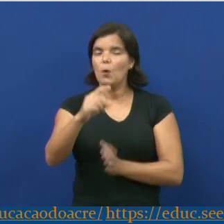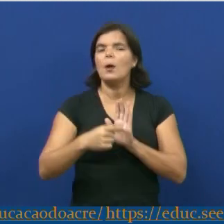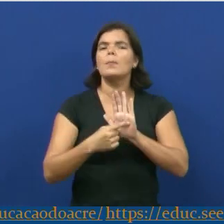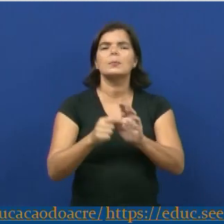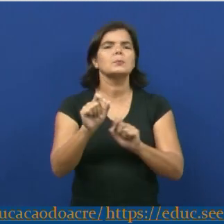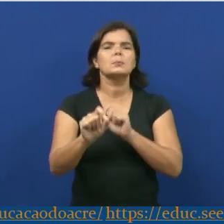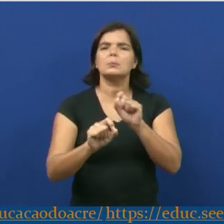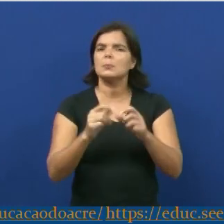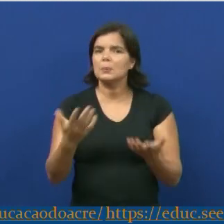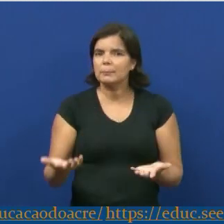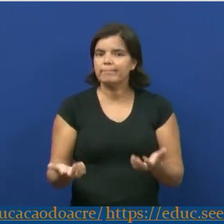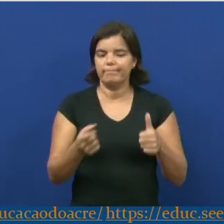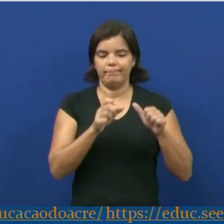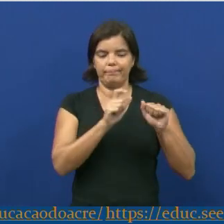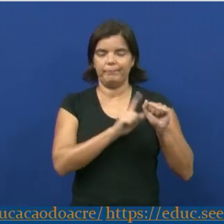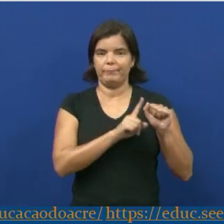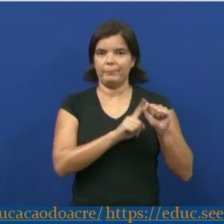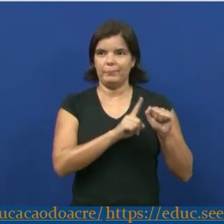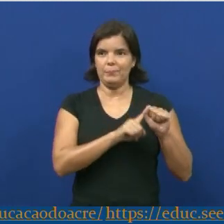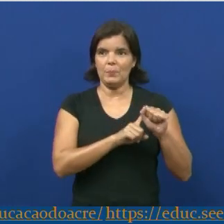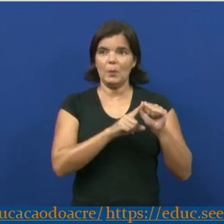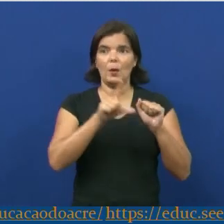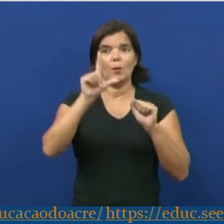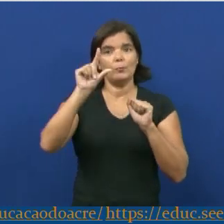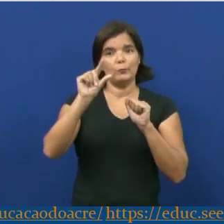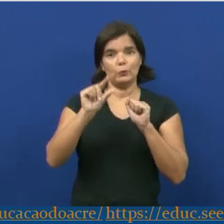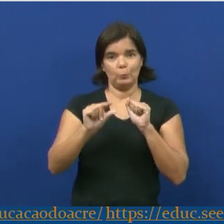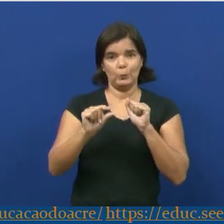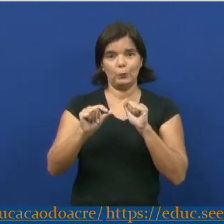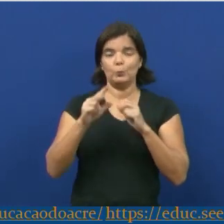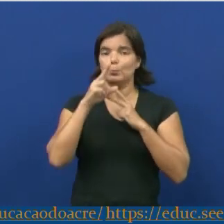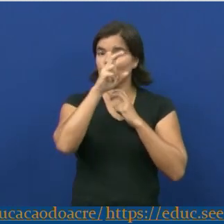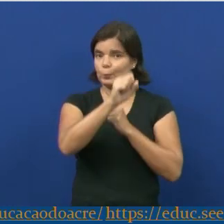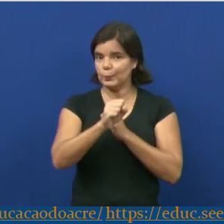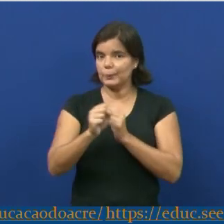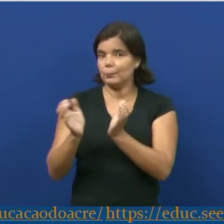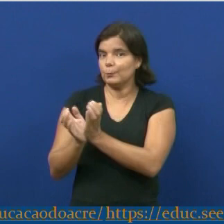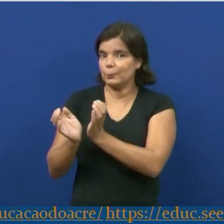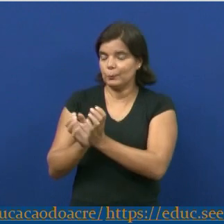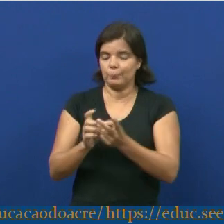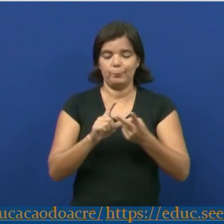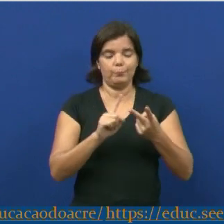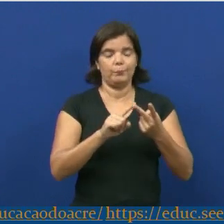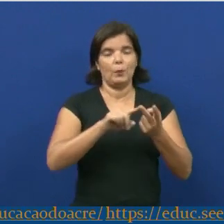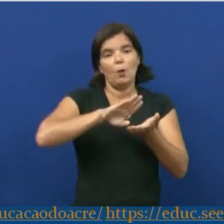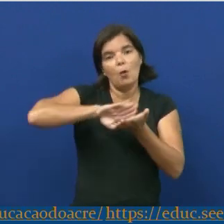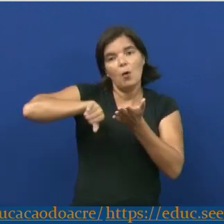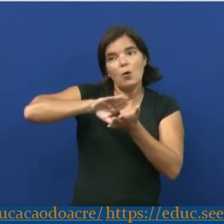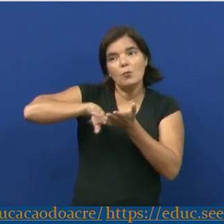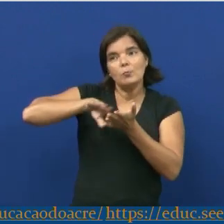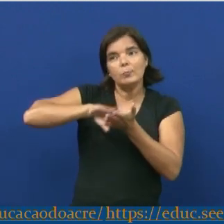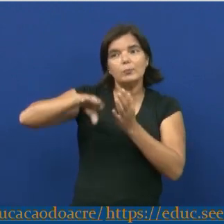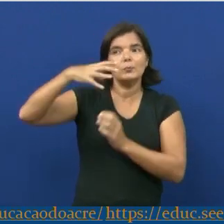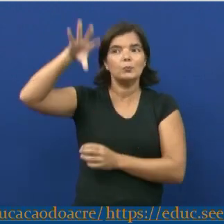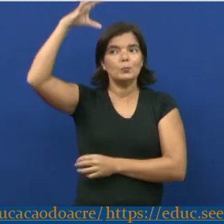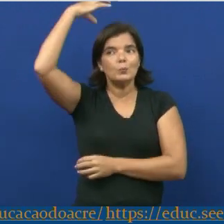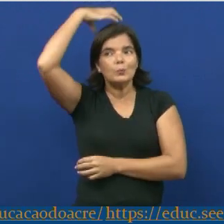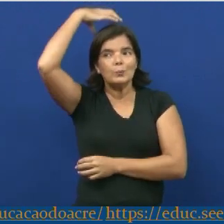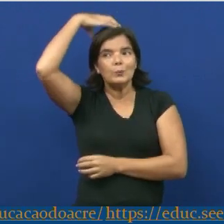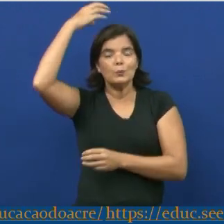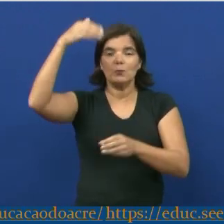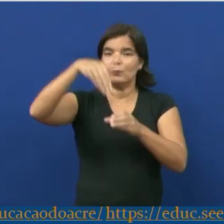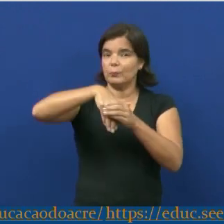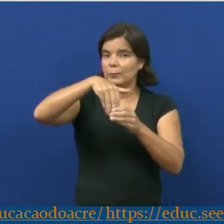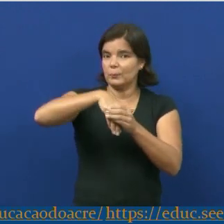quê? Letra A, a diminuição do poder do parlamento. Letra B, a extinção do poder aristocrático com a adoção de